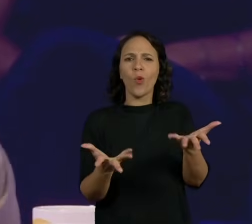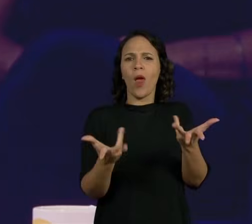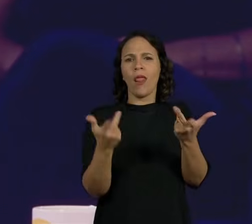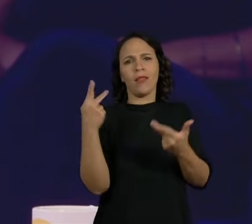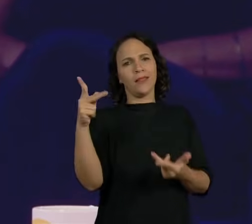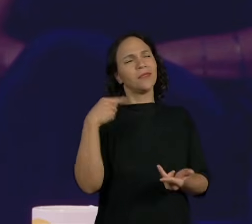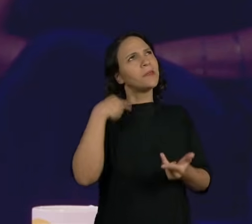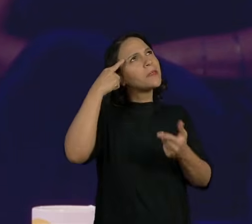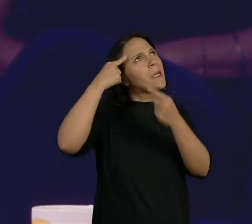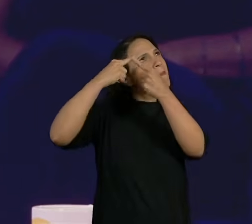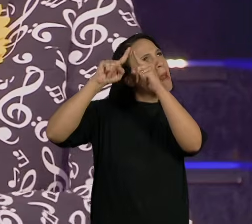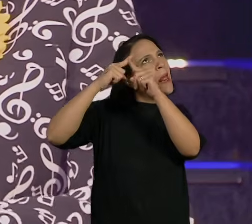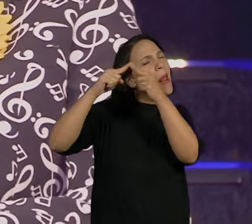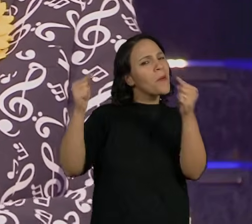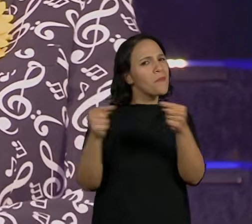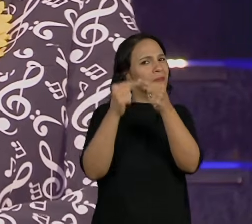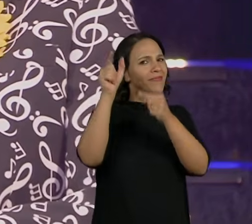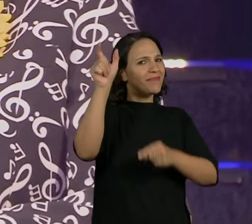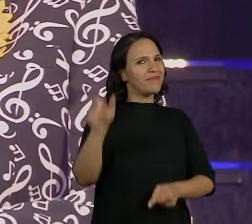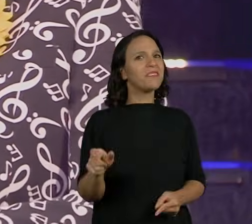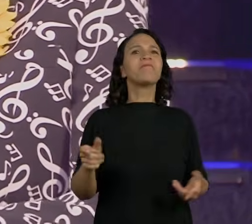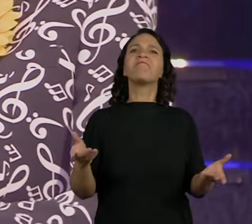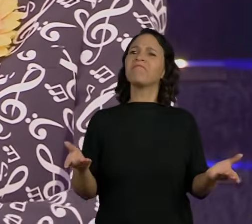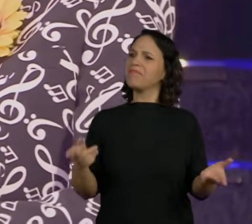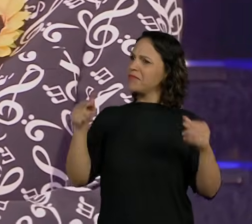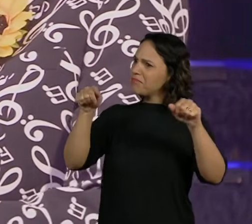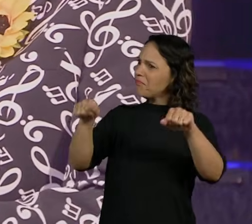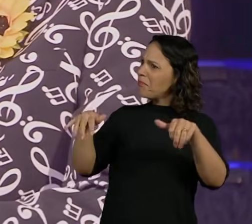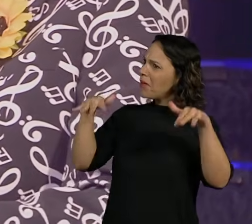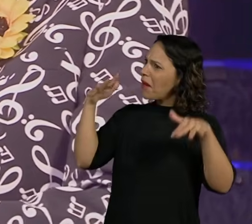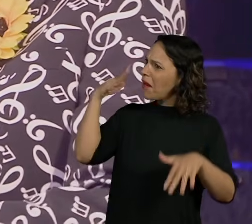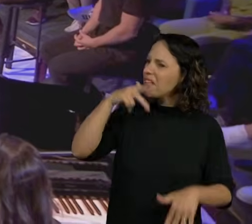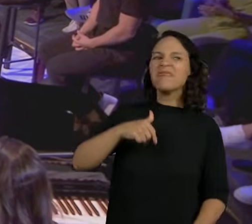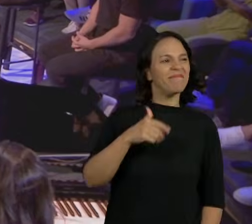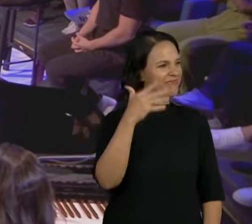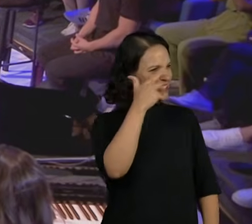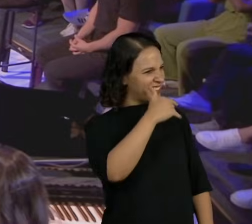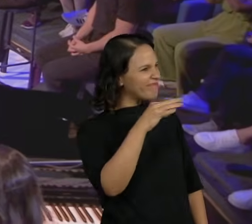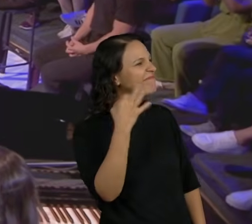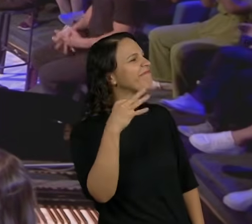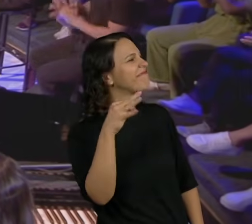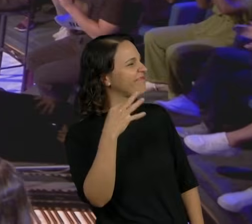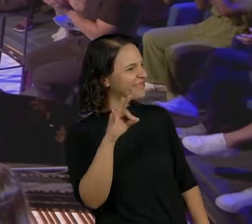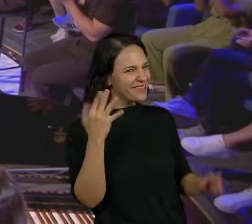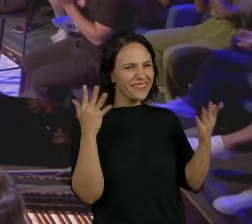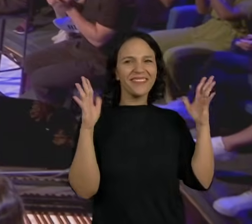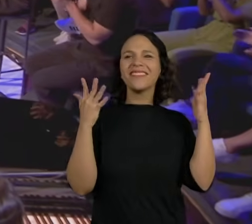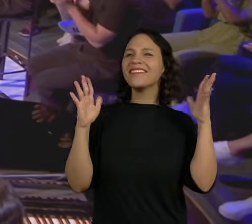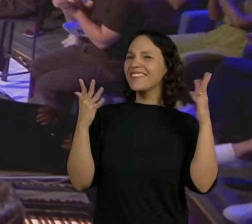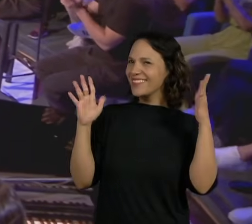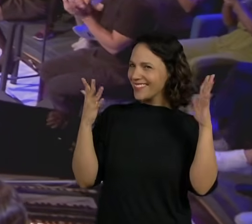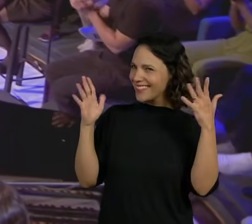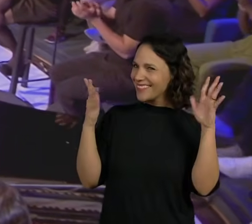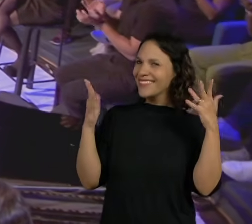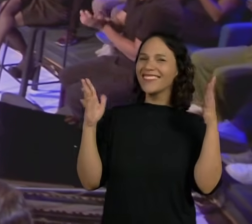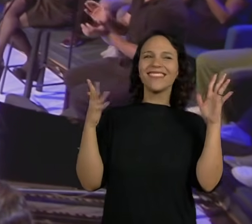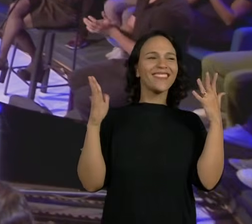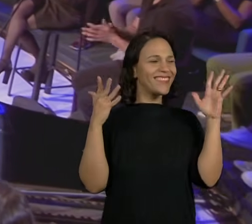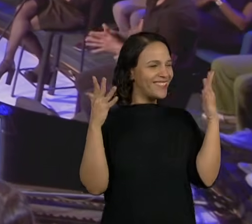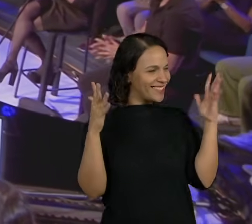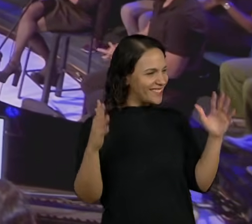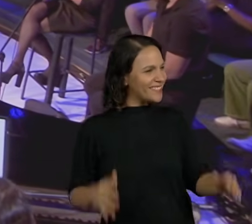alfarrábios mentais. Tá bom. E que plateia linda essa aqui, mano. É linda, né? É linda essa plateia.